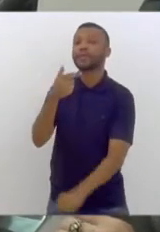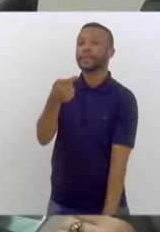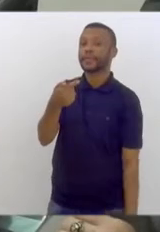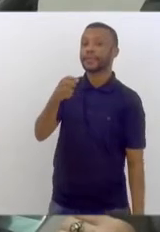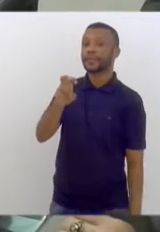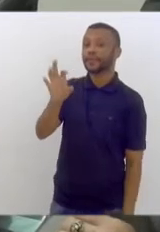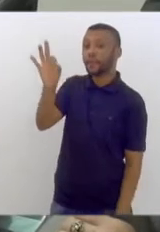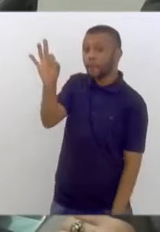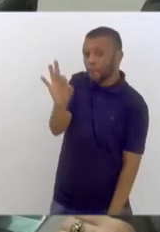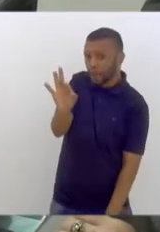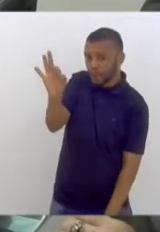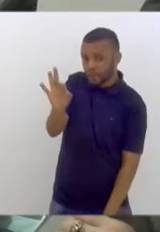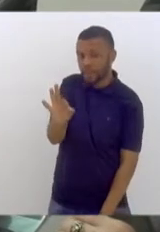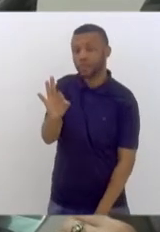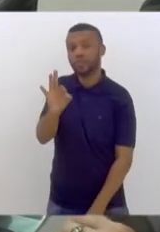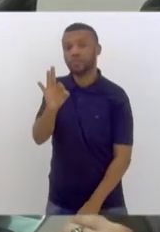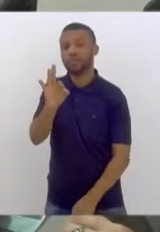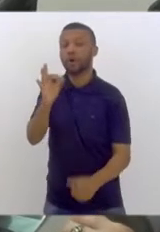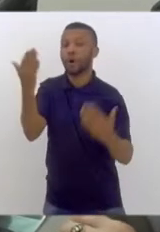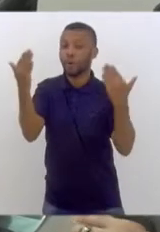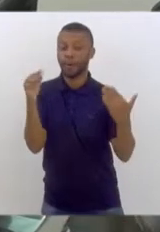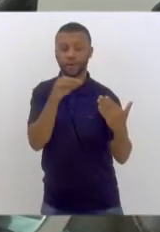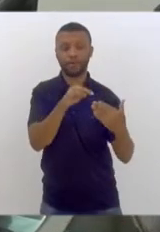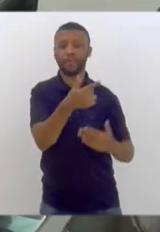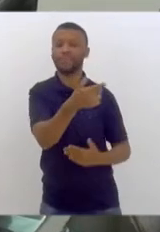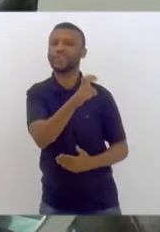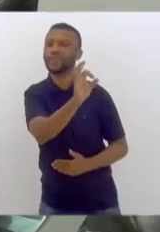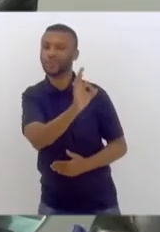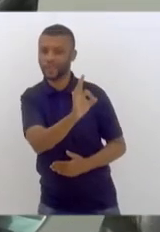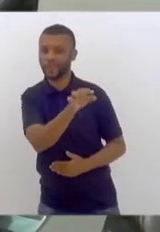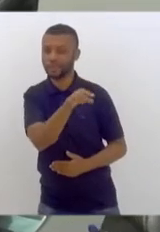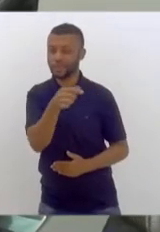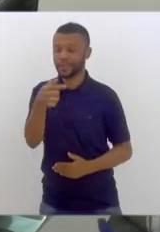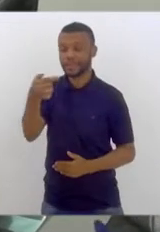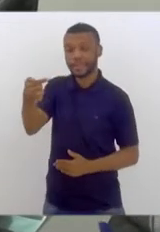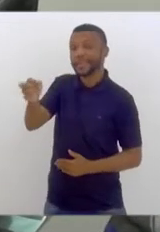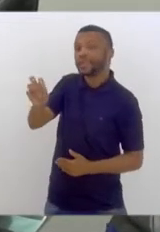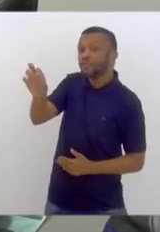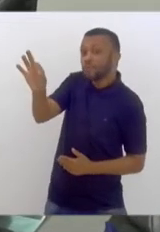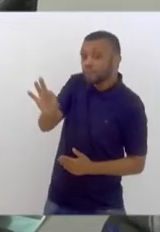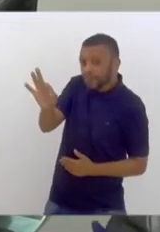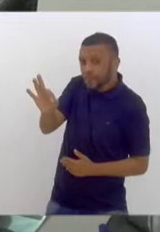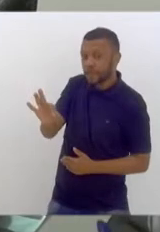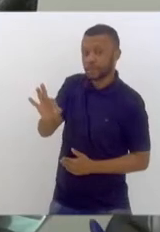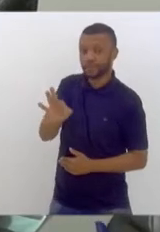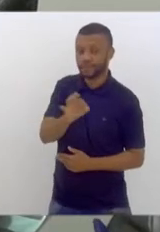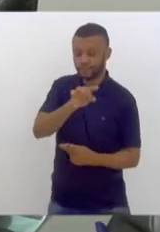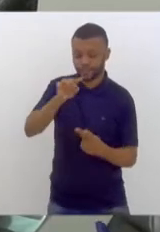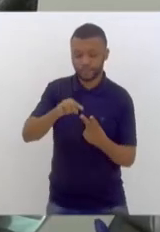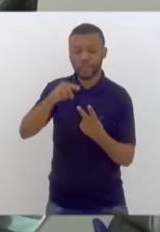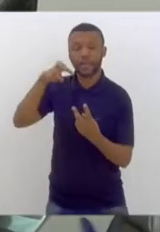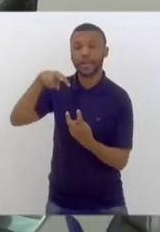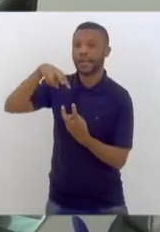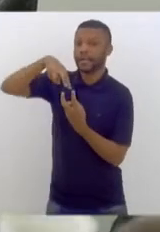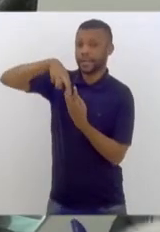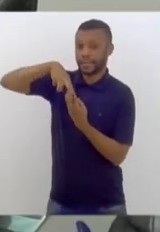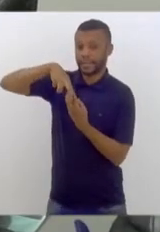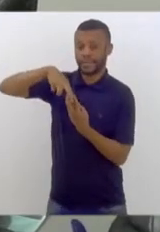75% dos 25%. E, inciso 2,